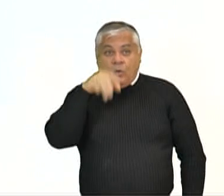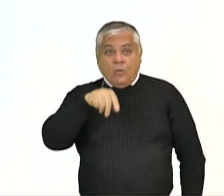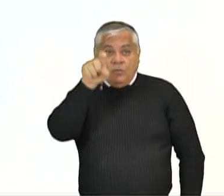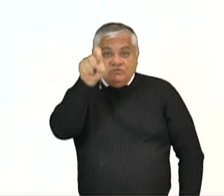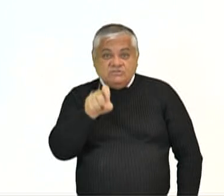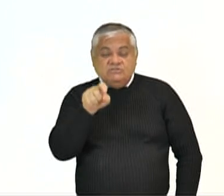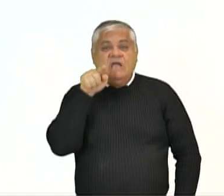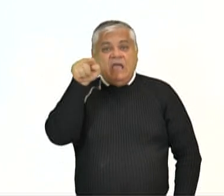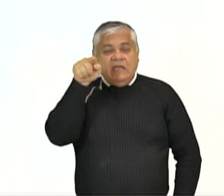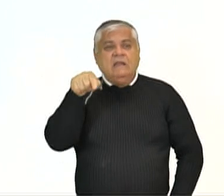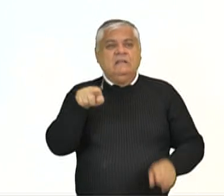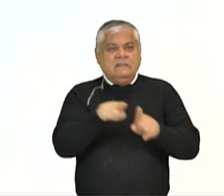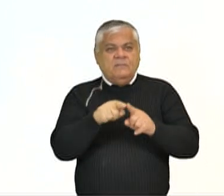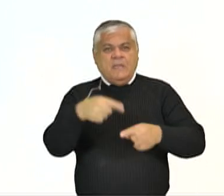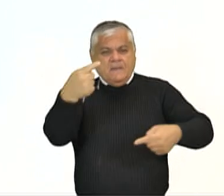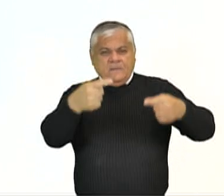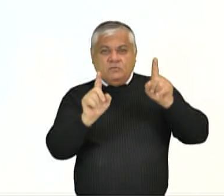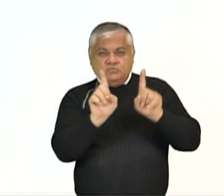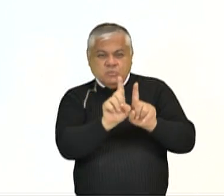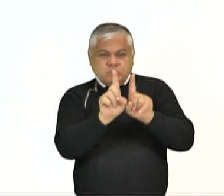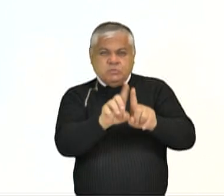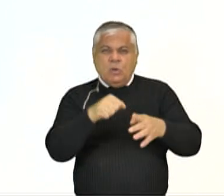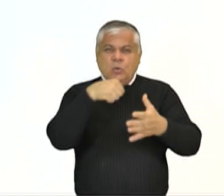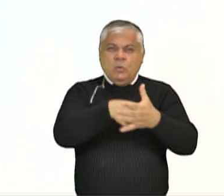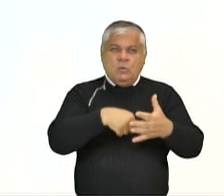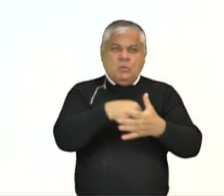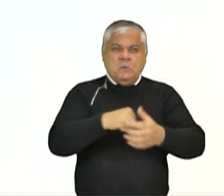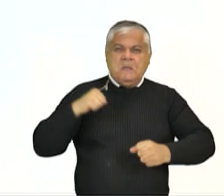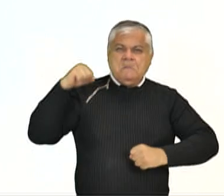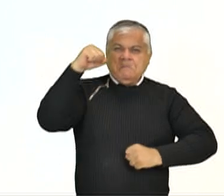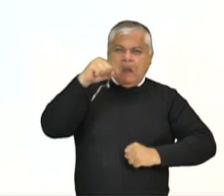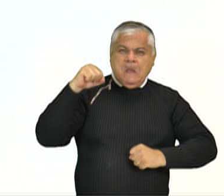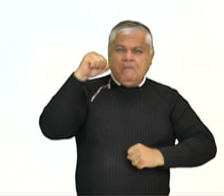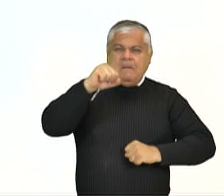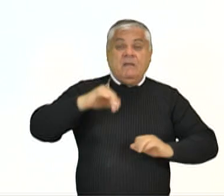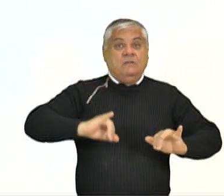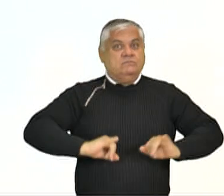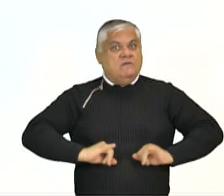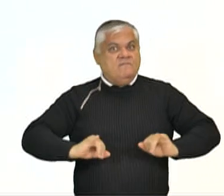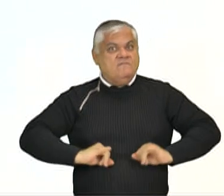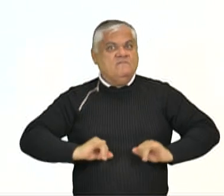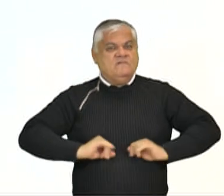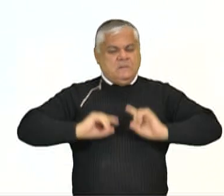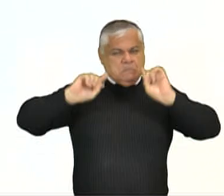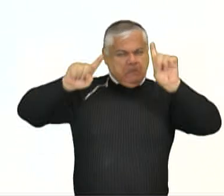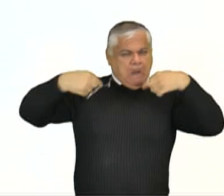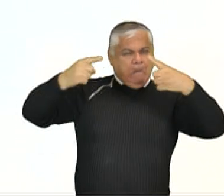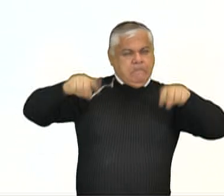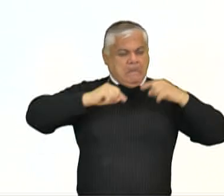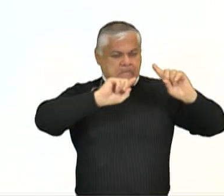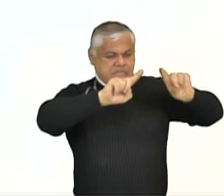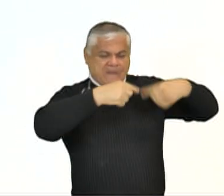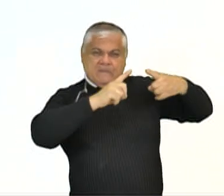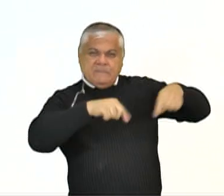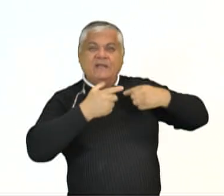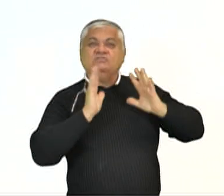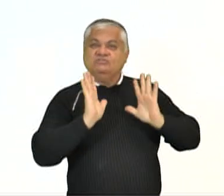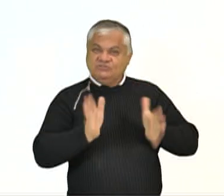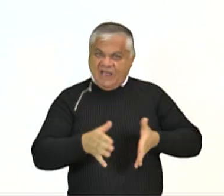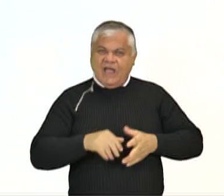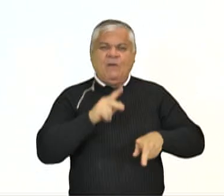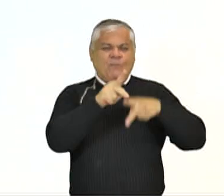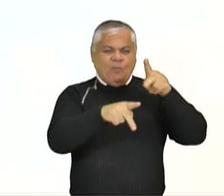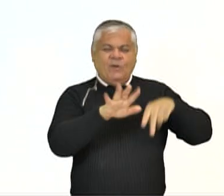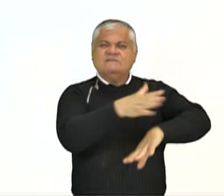aos poucos sendo diminuídas nos Estados Unidos. Eles sofreram muitas coisas, né, como por exemplo perseguição mesmo de uma parte da